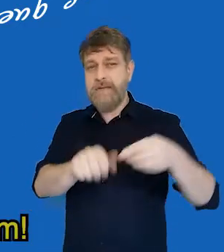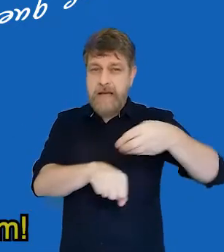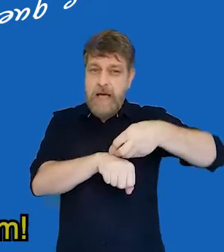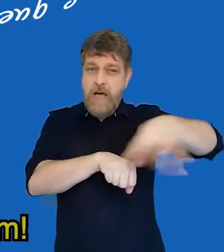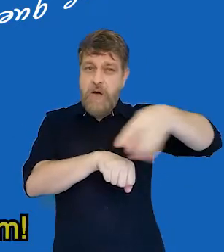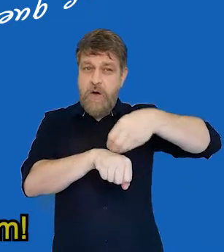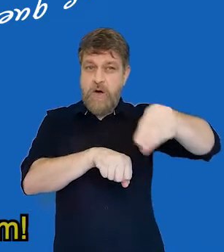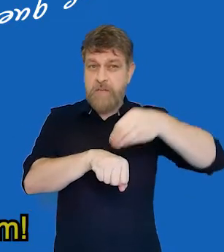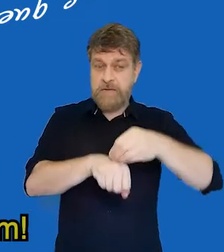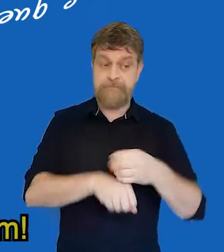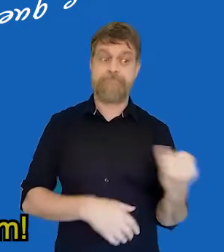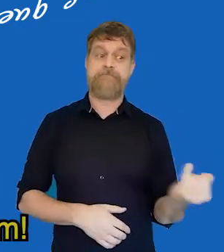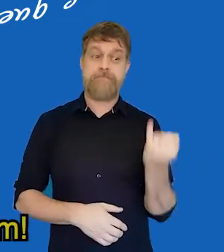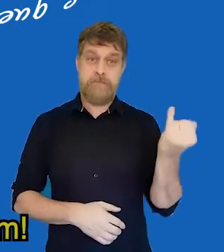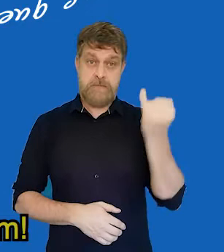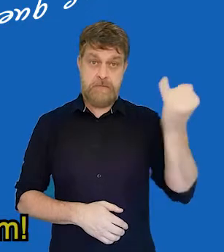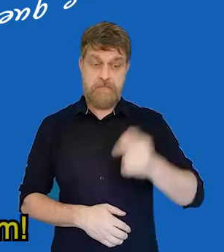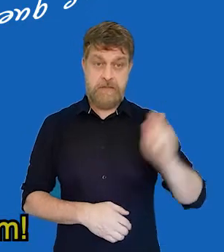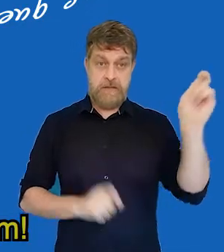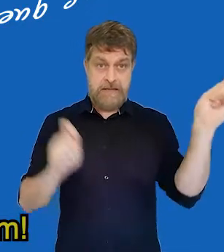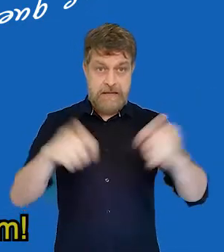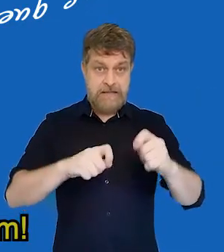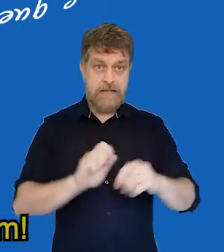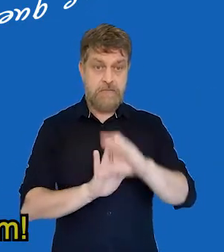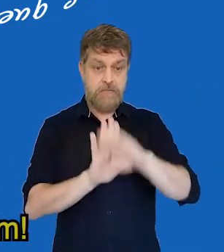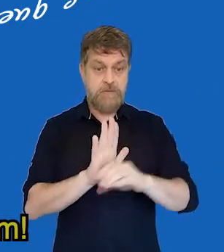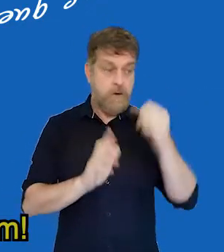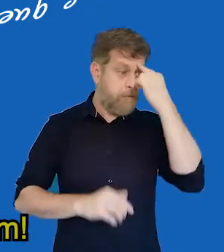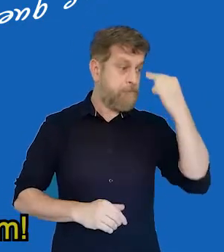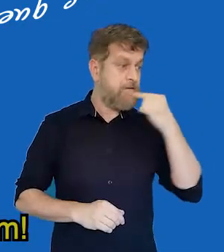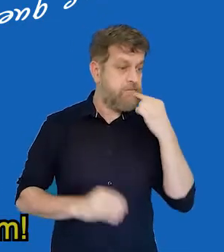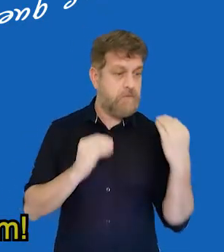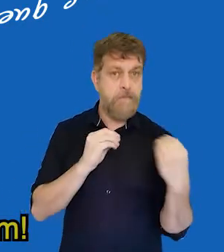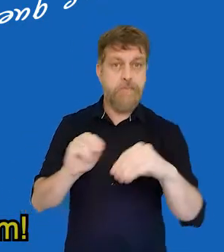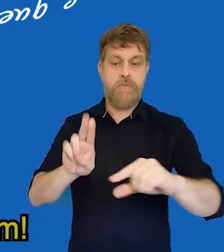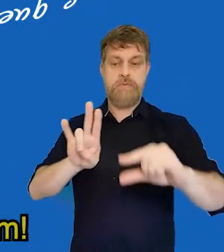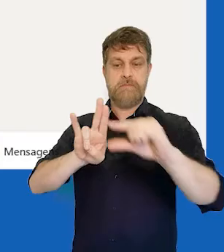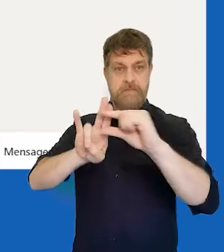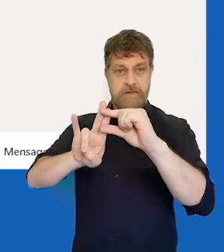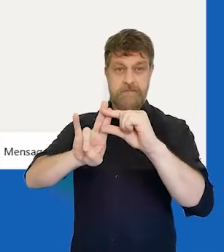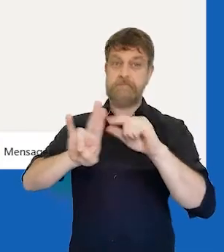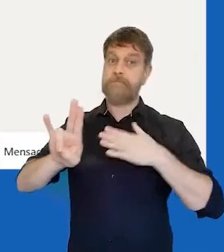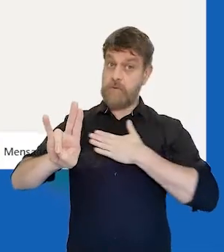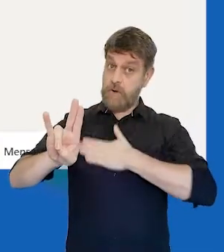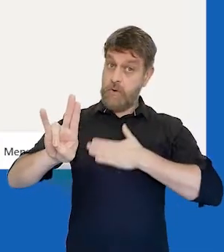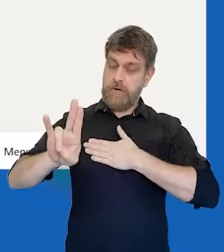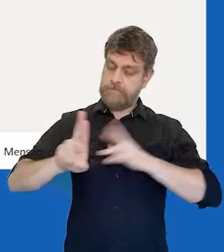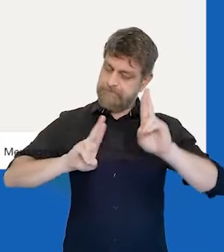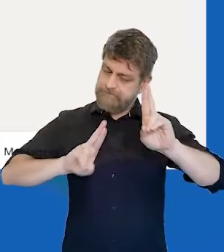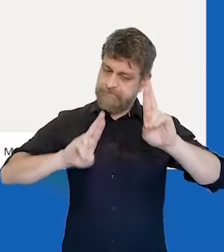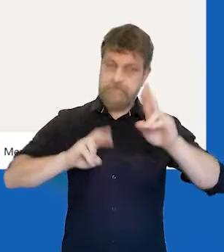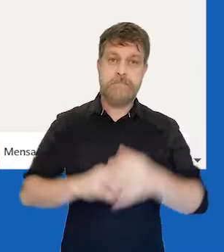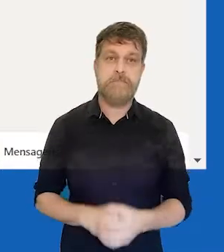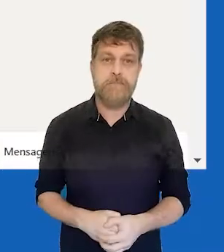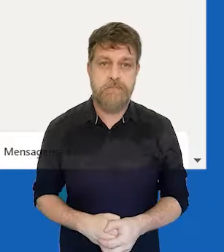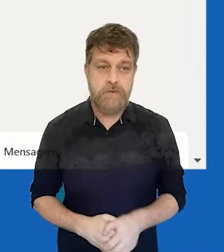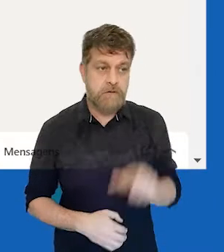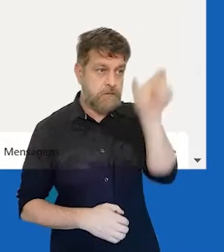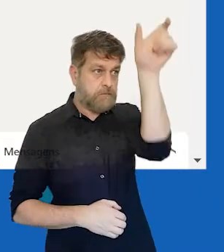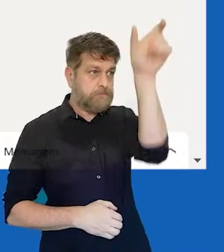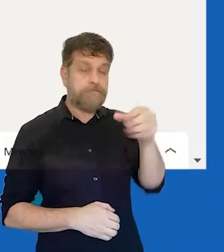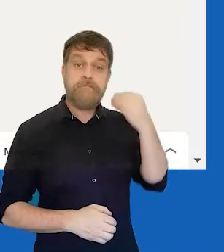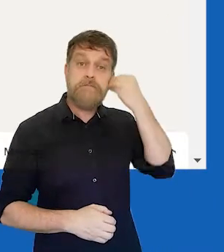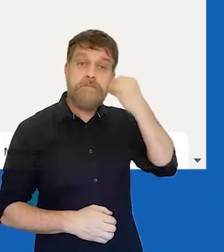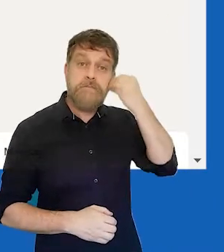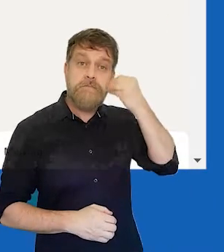algumas dicas de ouro para realmente potencializar o seu perfil do LinkedIn Espero que gostem tá na do LinkedIn dessa árvore de experiências do LinkedIn